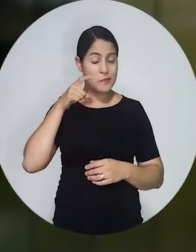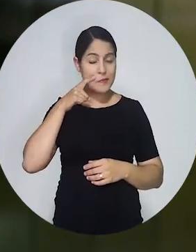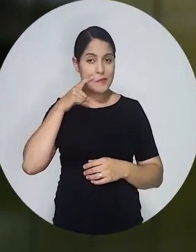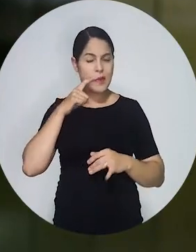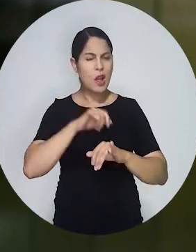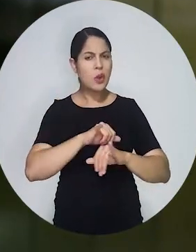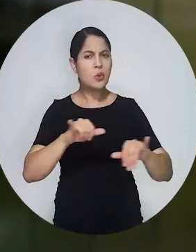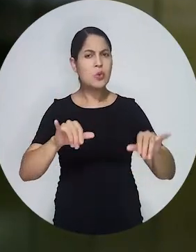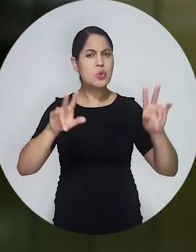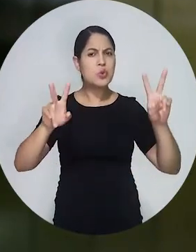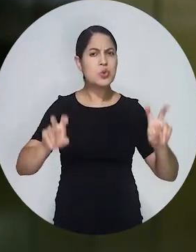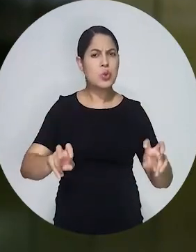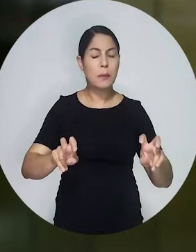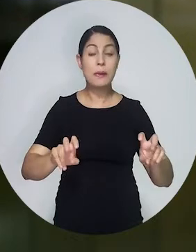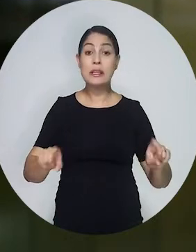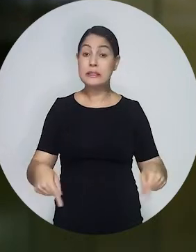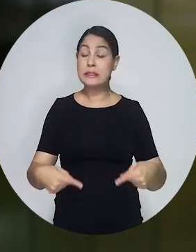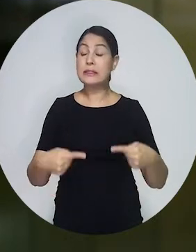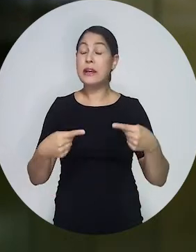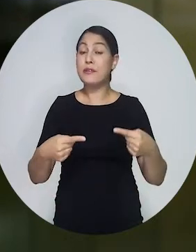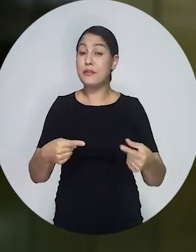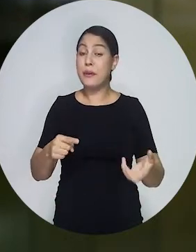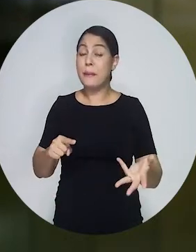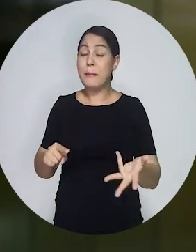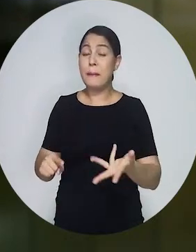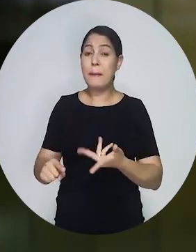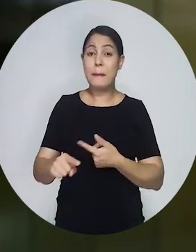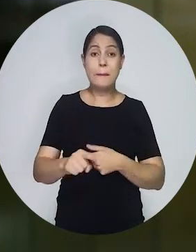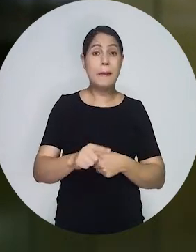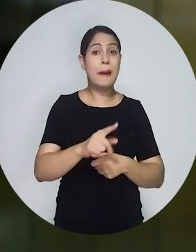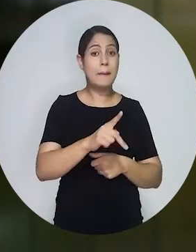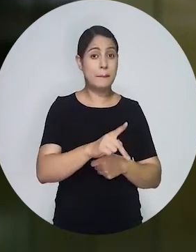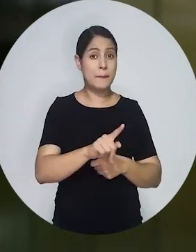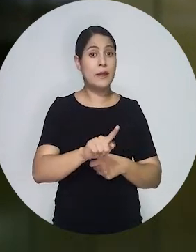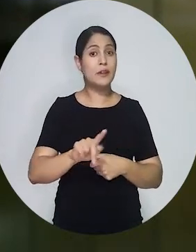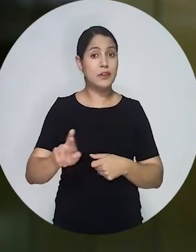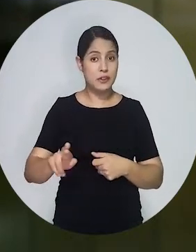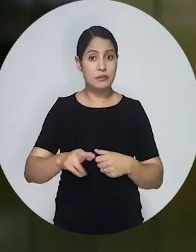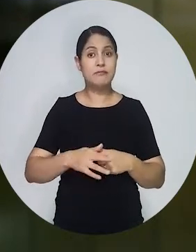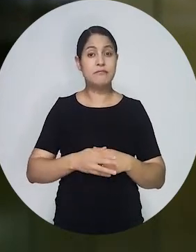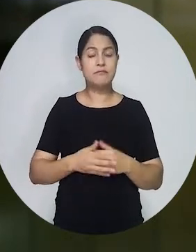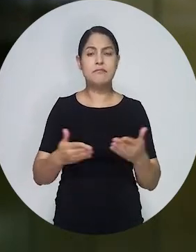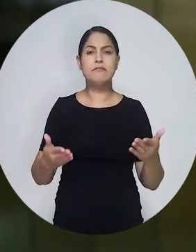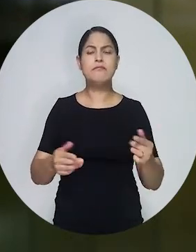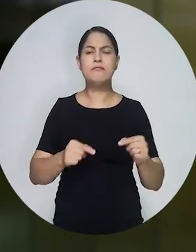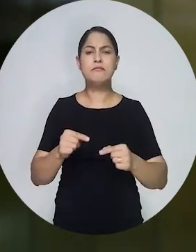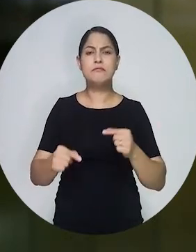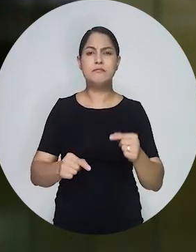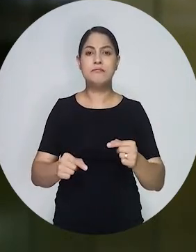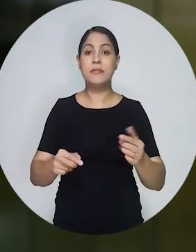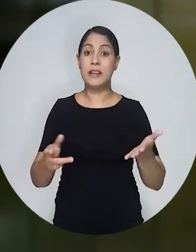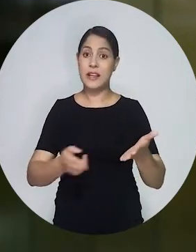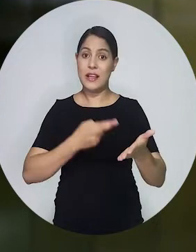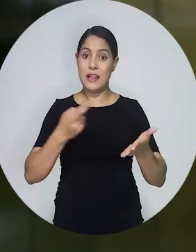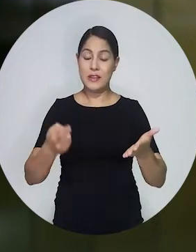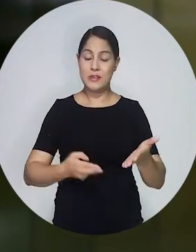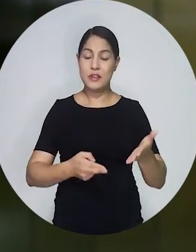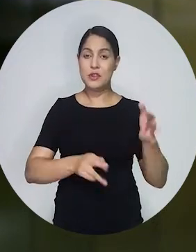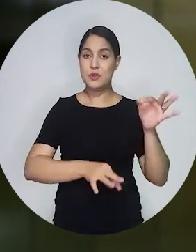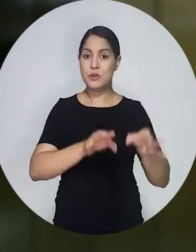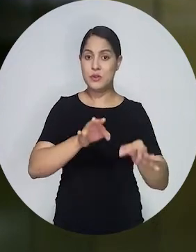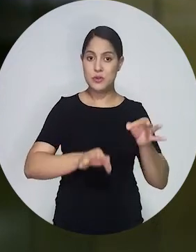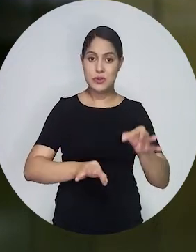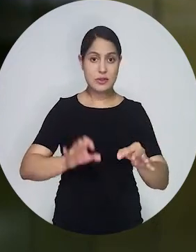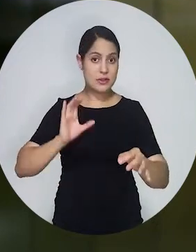tratar com o ministro Salomão sobre os desafios da Corregedoria Nacional de Justiça, em artigo publicado na revista Justiça